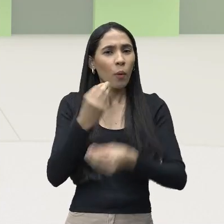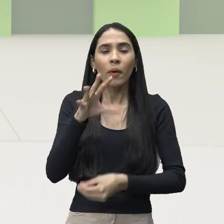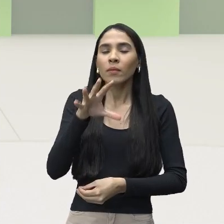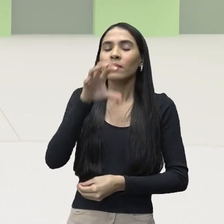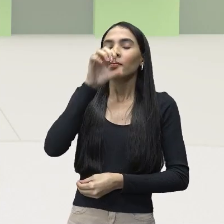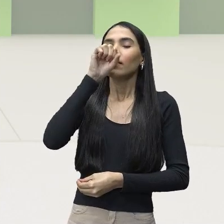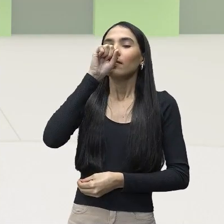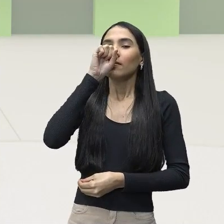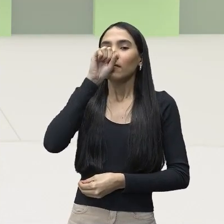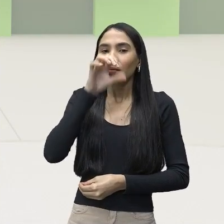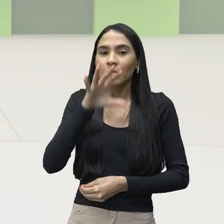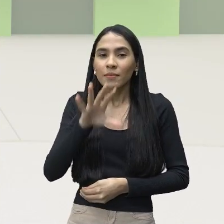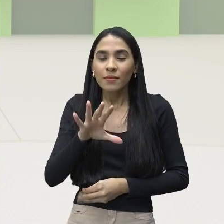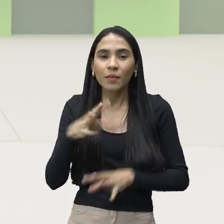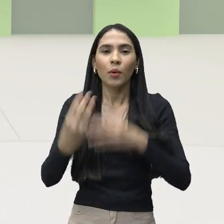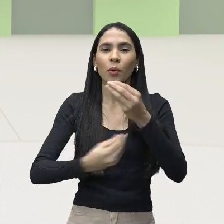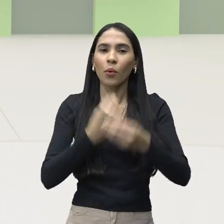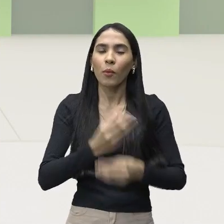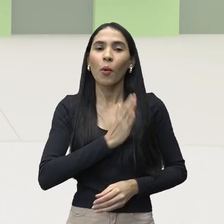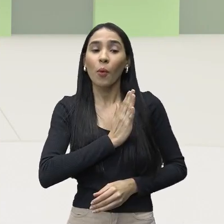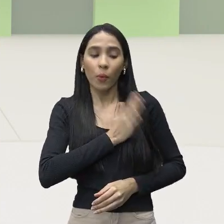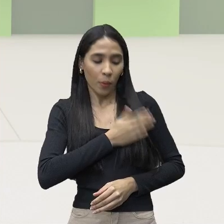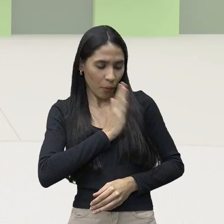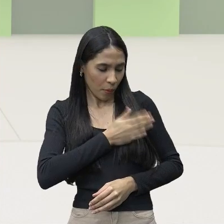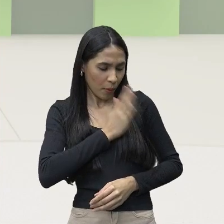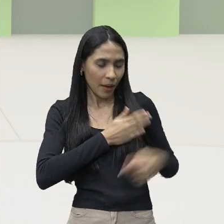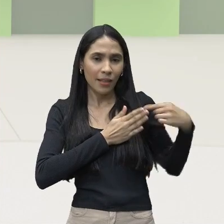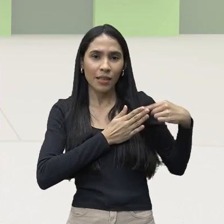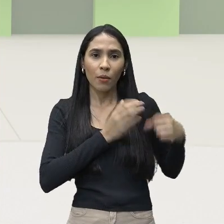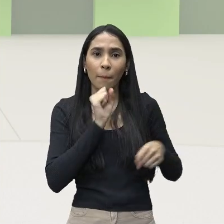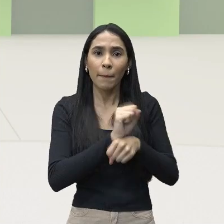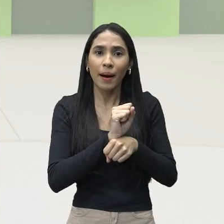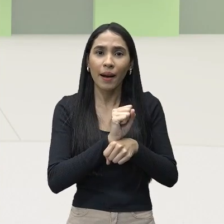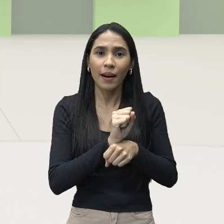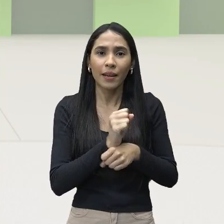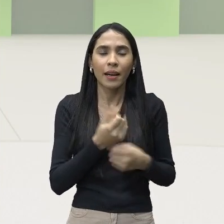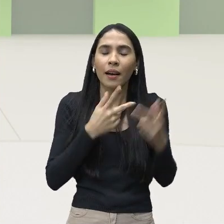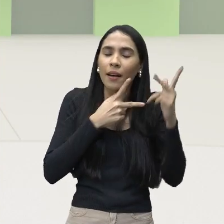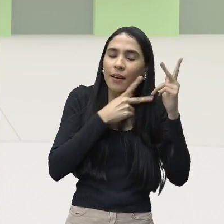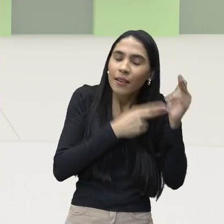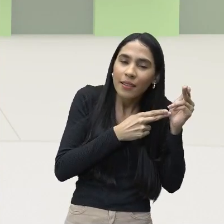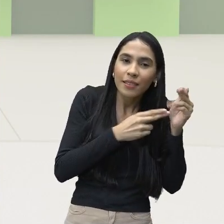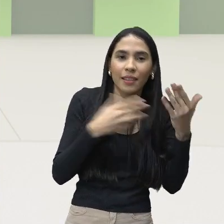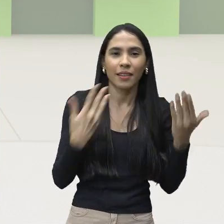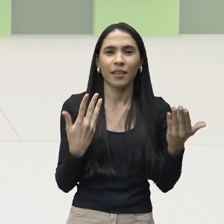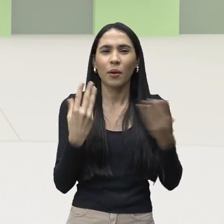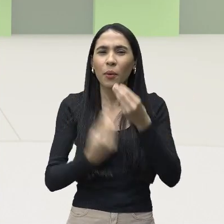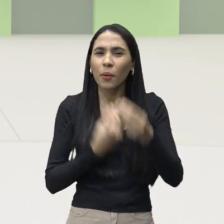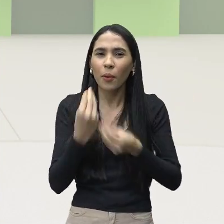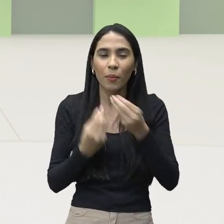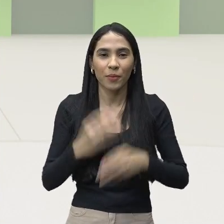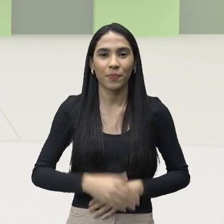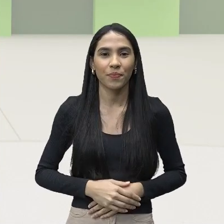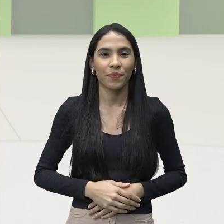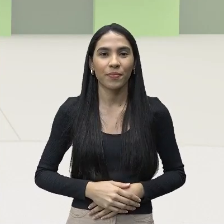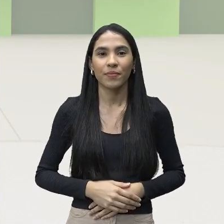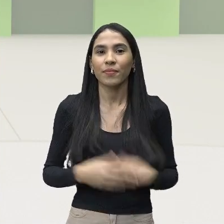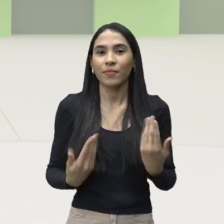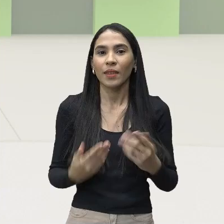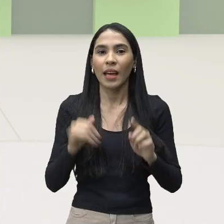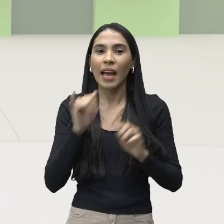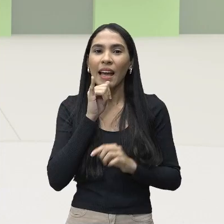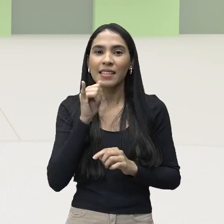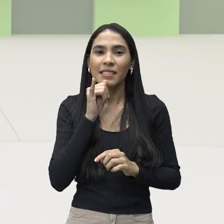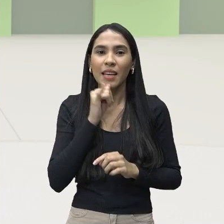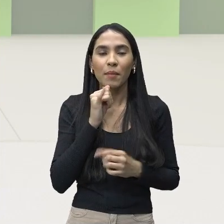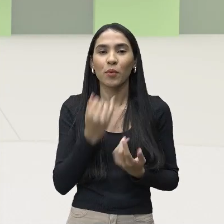por exemplo, né? Como o nosso coração não para de bater mesmo quando a gente está dormindo, por exemplo. Como que aquele cálcio